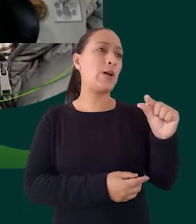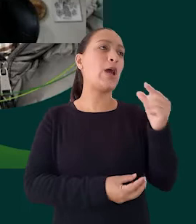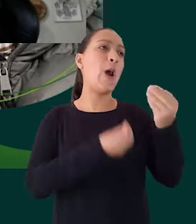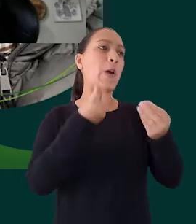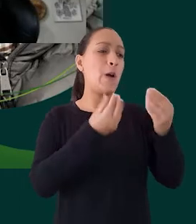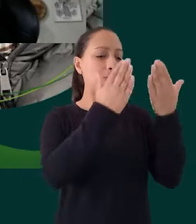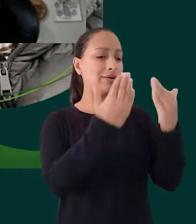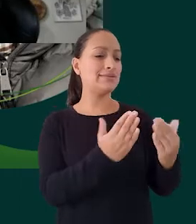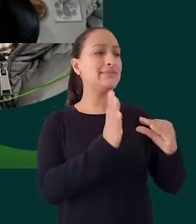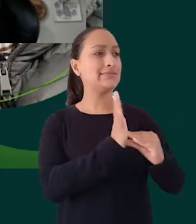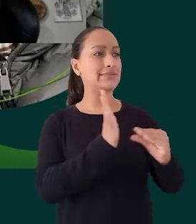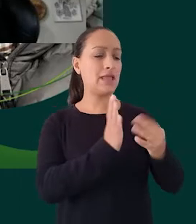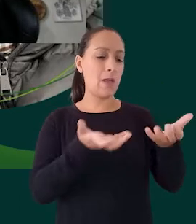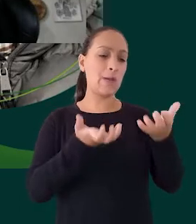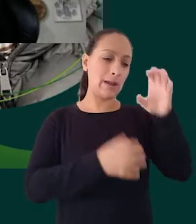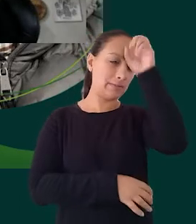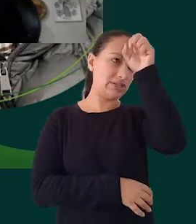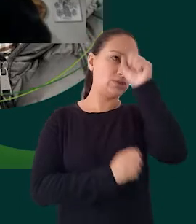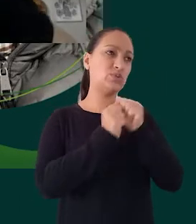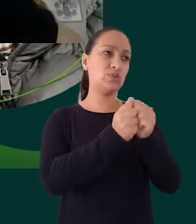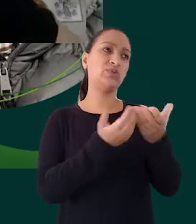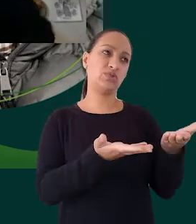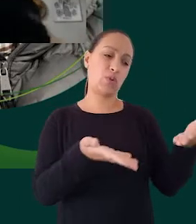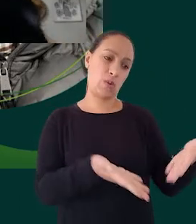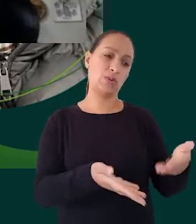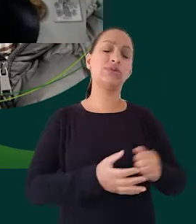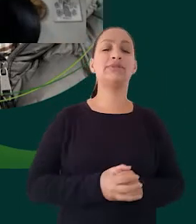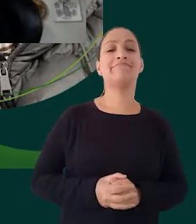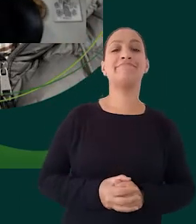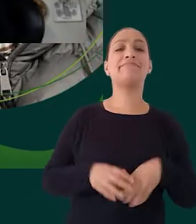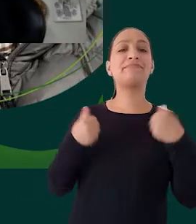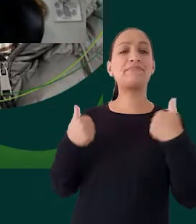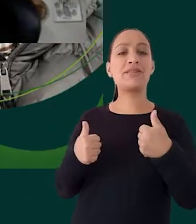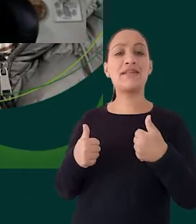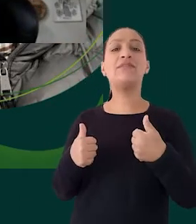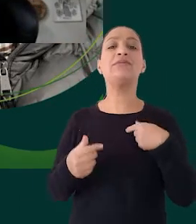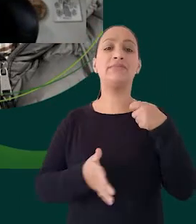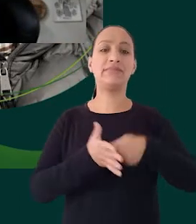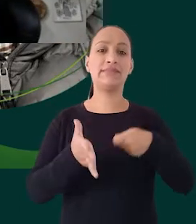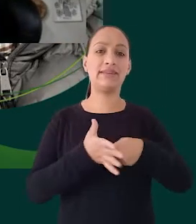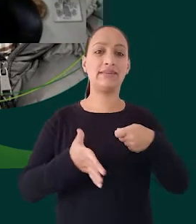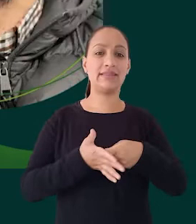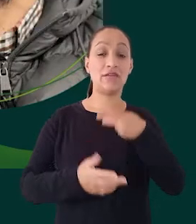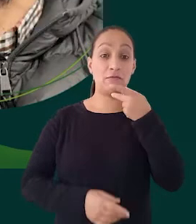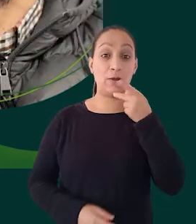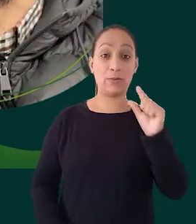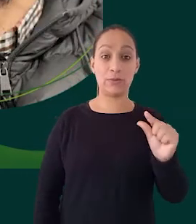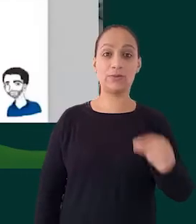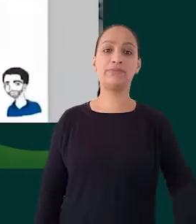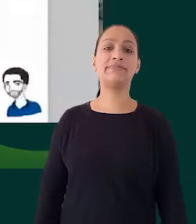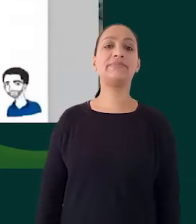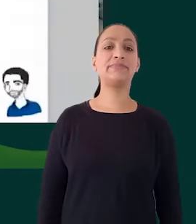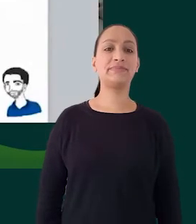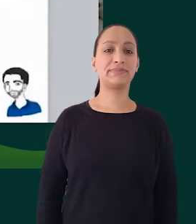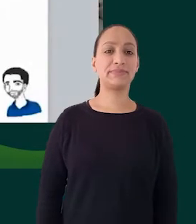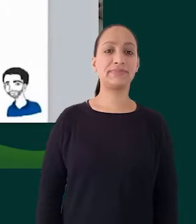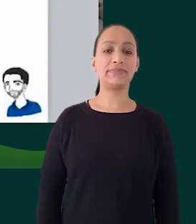Learning. Quero aprender contigo hoje. Beleza, vamos tentar falar um pouco, então.